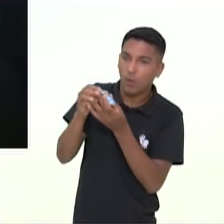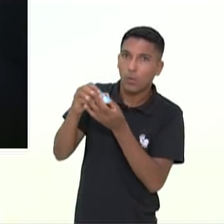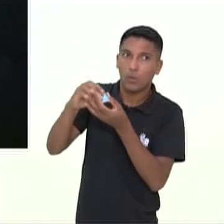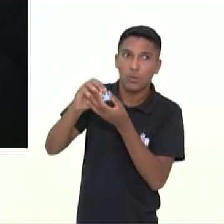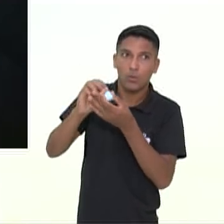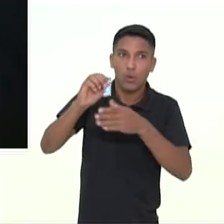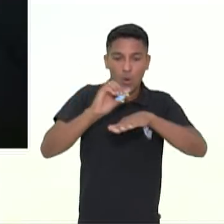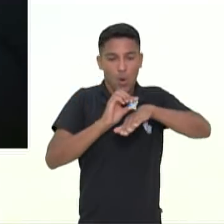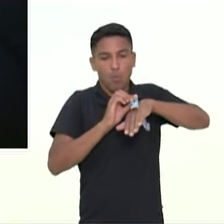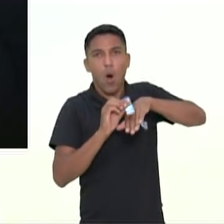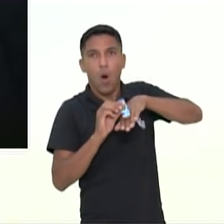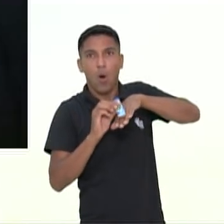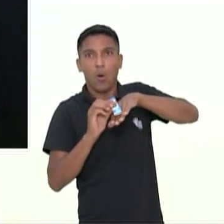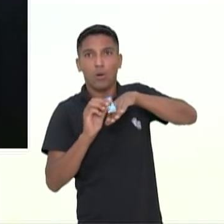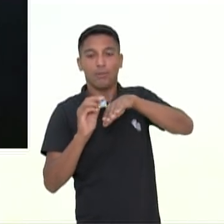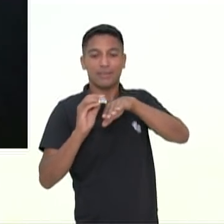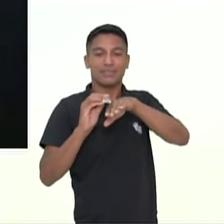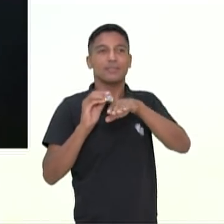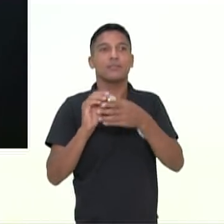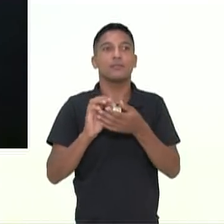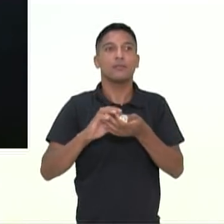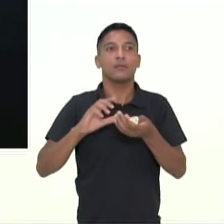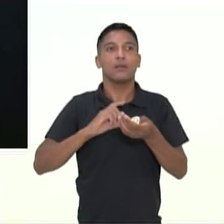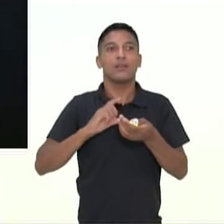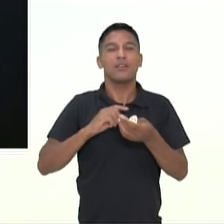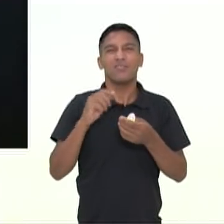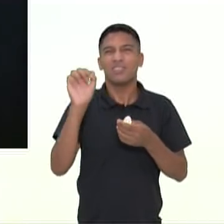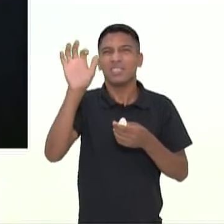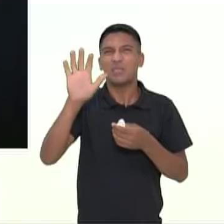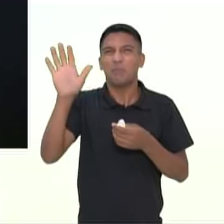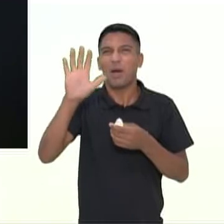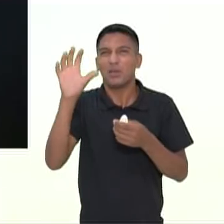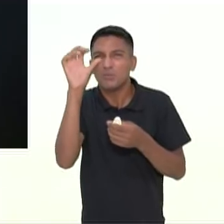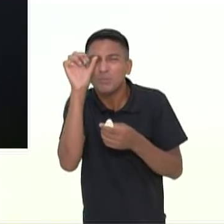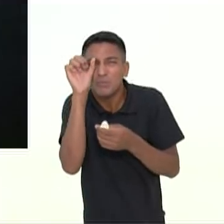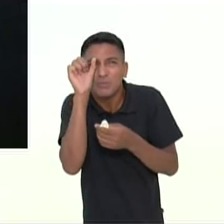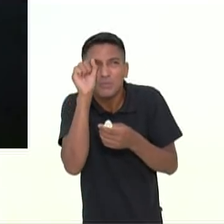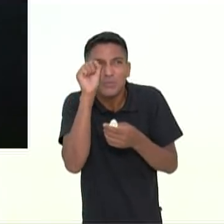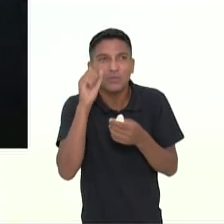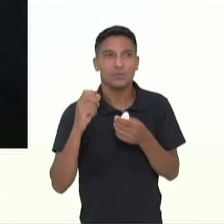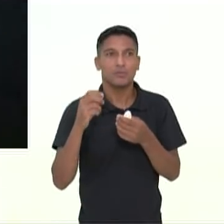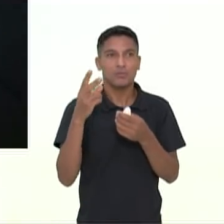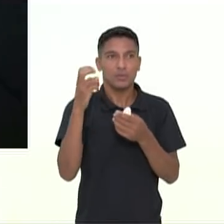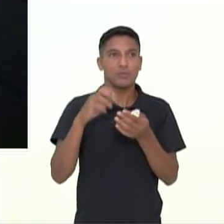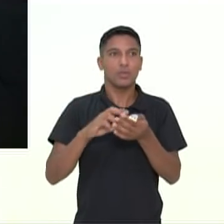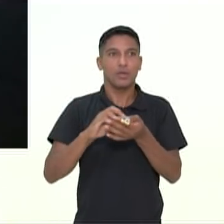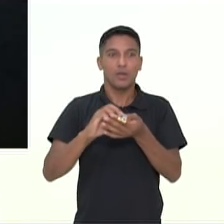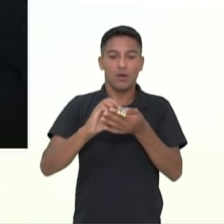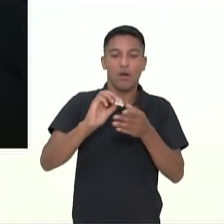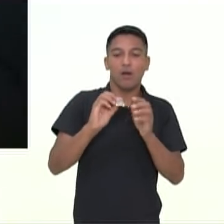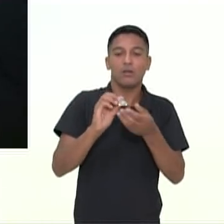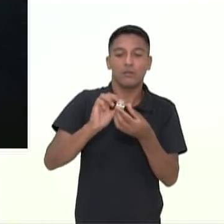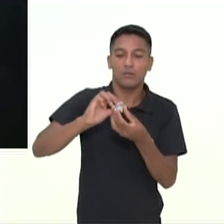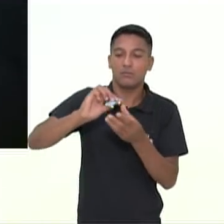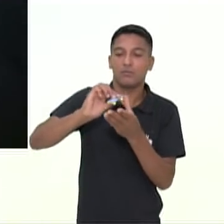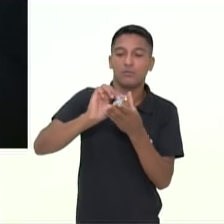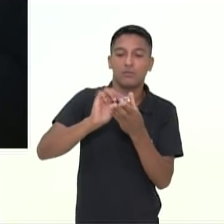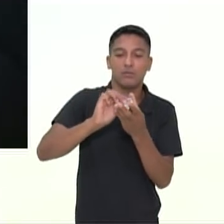de derrapagem, né? A imagem ficou um pouquinho escura, mas se vocês perceberem, ó, durante a descida ele